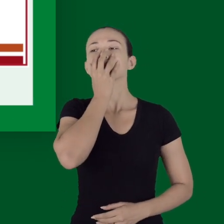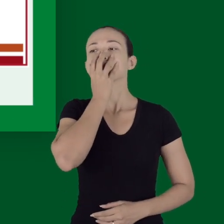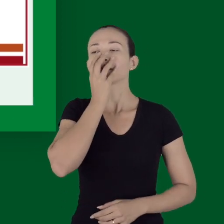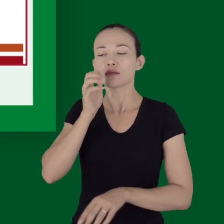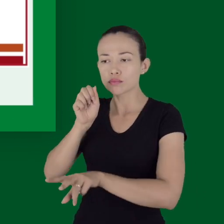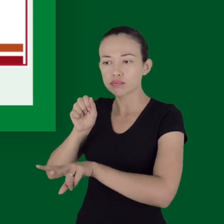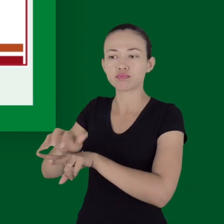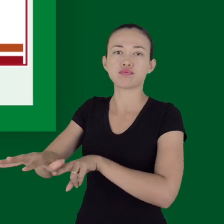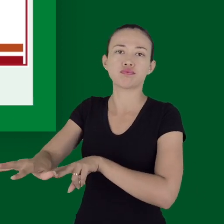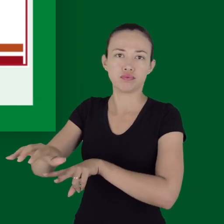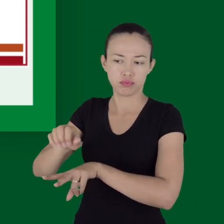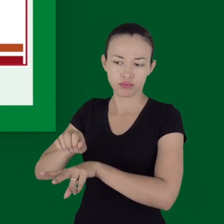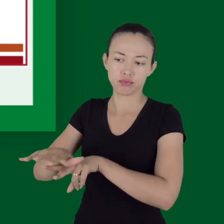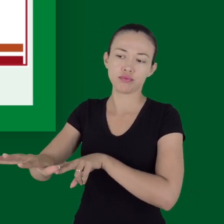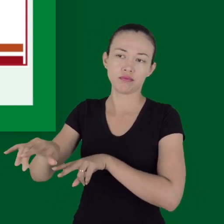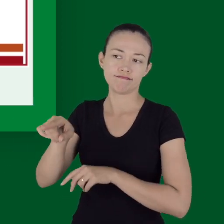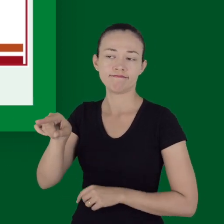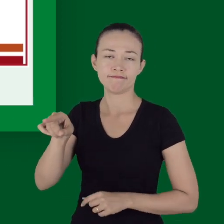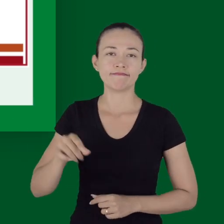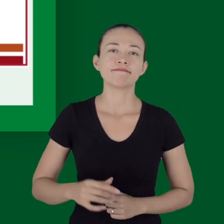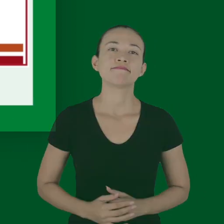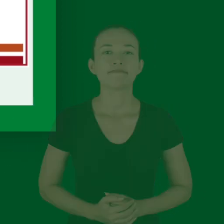se necessário, se ele estiver hipoxêmico,